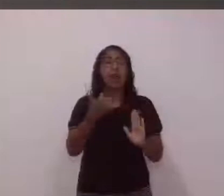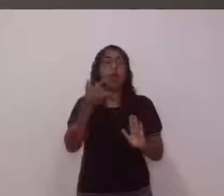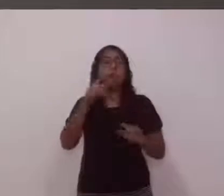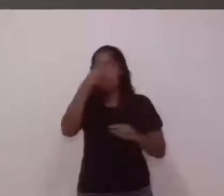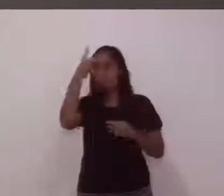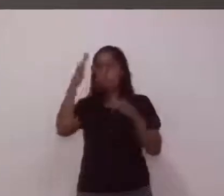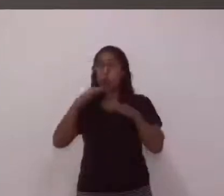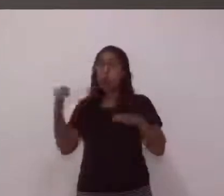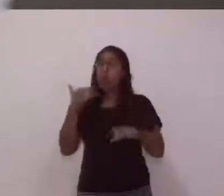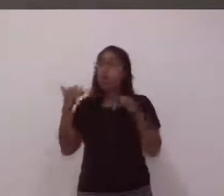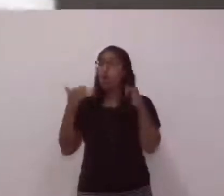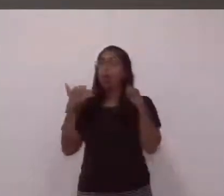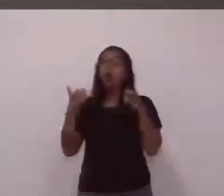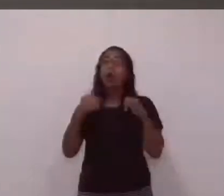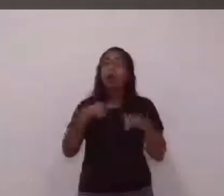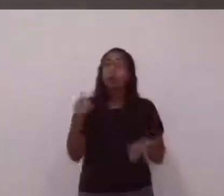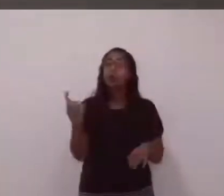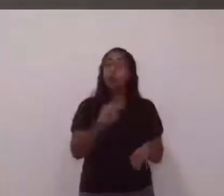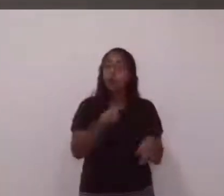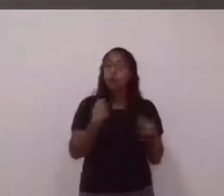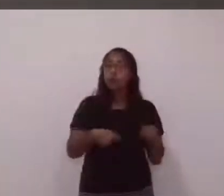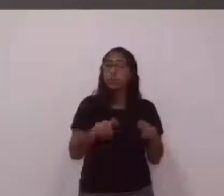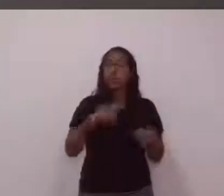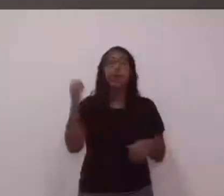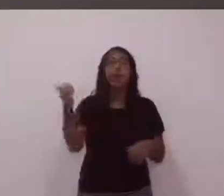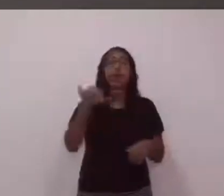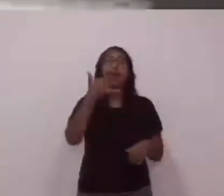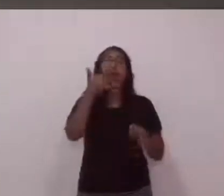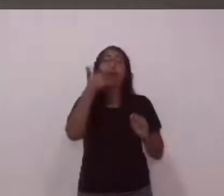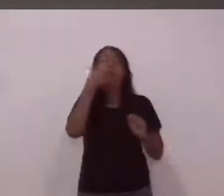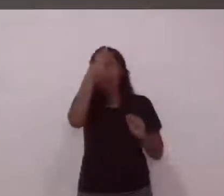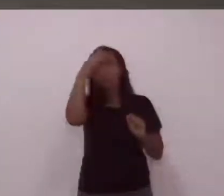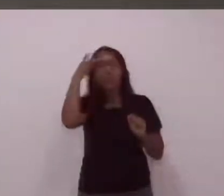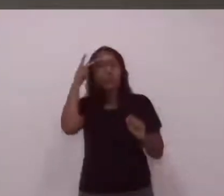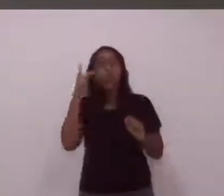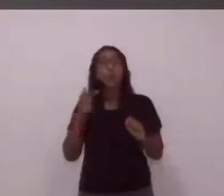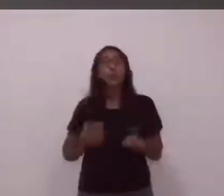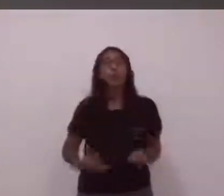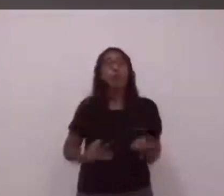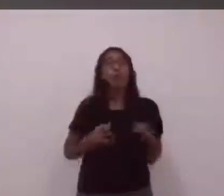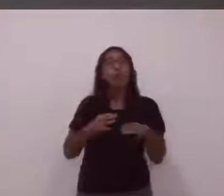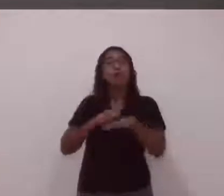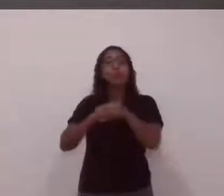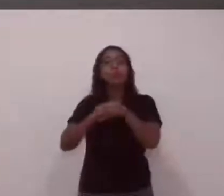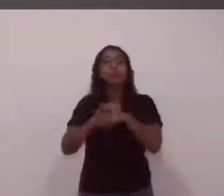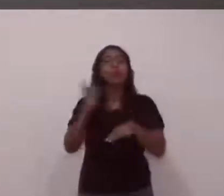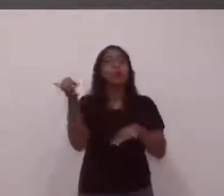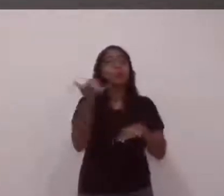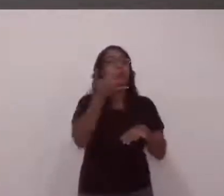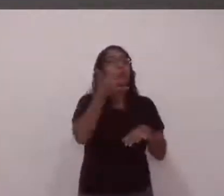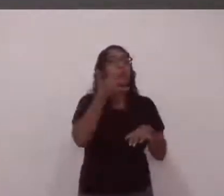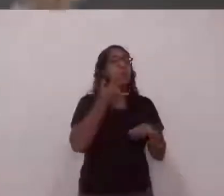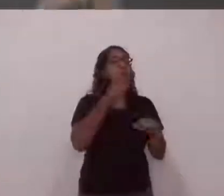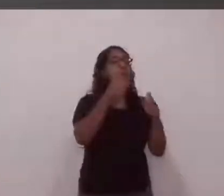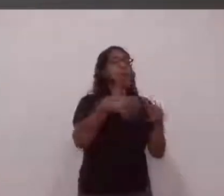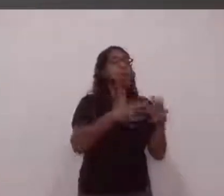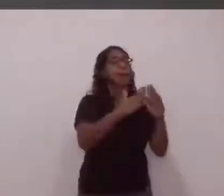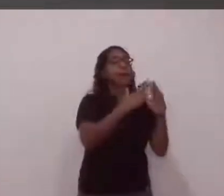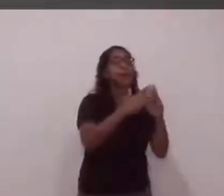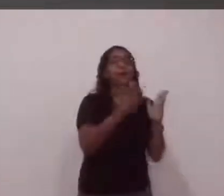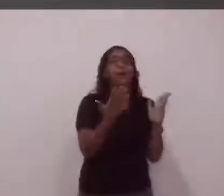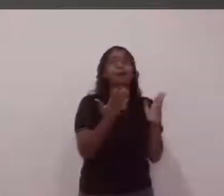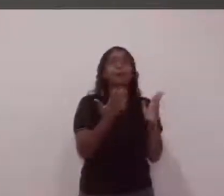nós recebemos pessoas desempregadas nós recebemos pessoas que precisam tratar do câncer nós recebemos pessoas que precisam de moradia de